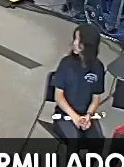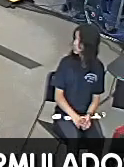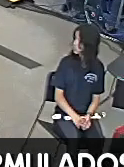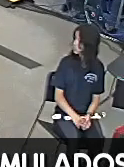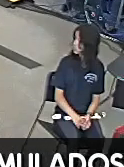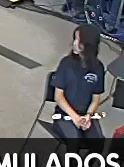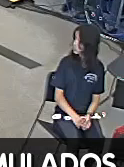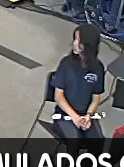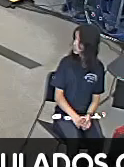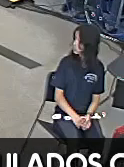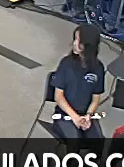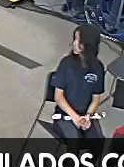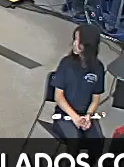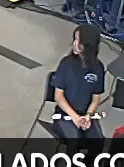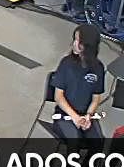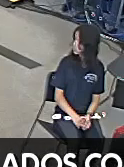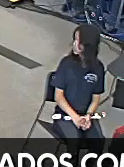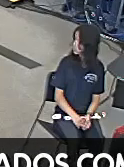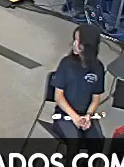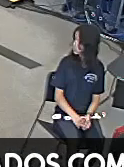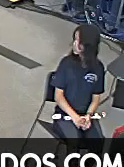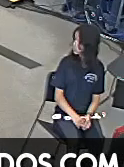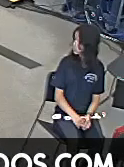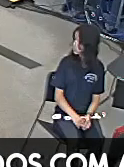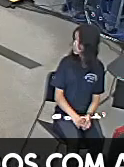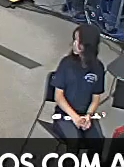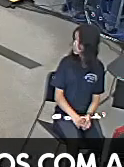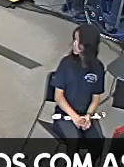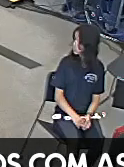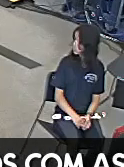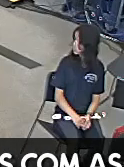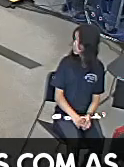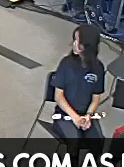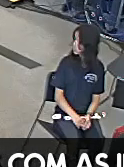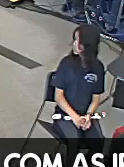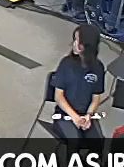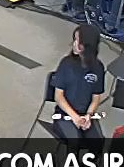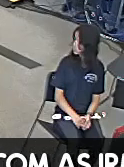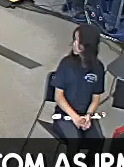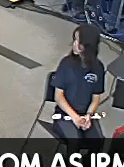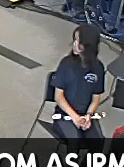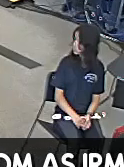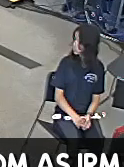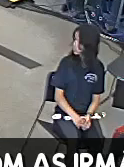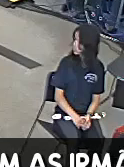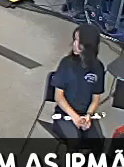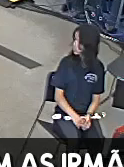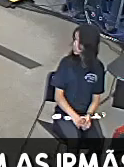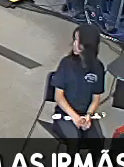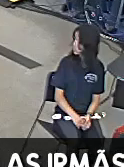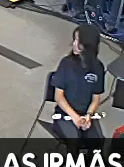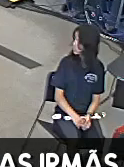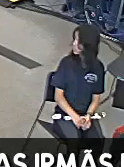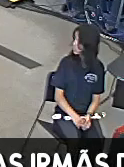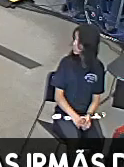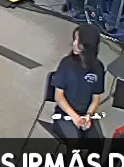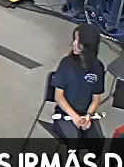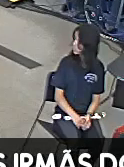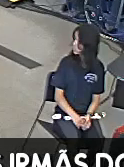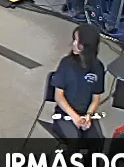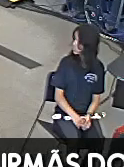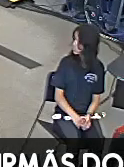irmãs, como salientou a irmã Marina, daqueles mais empobrecidos. Portanto,